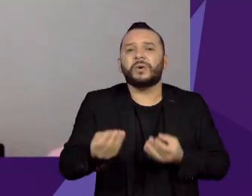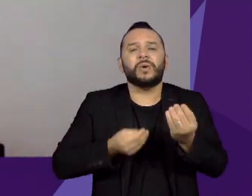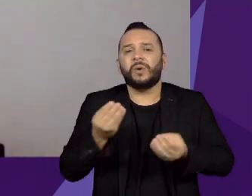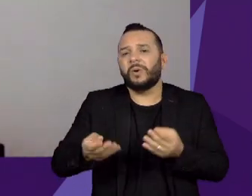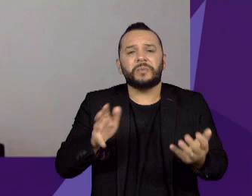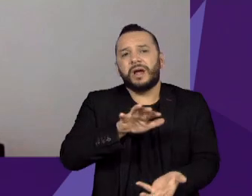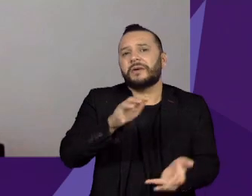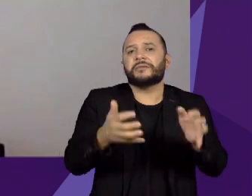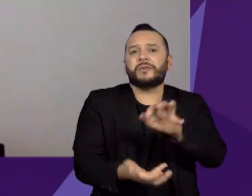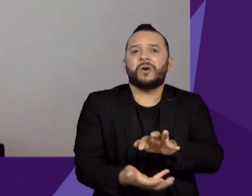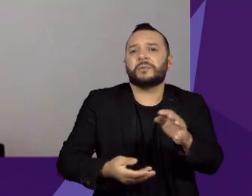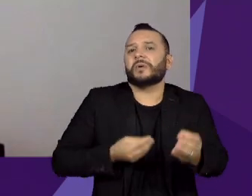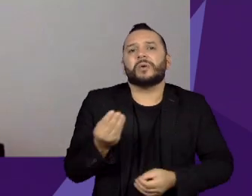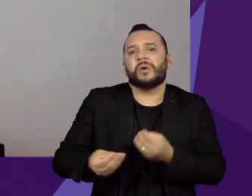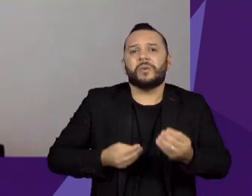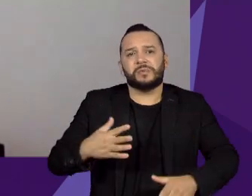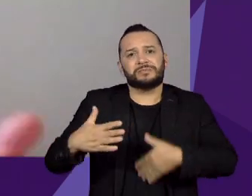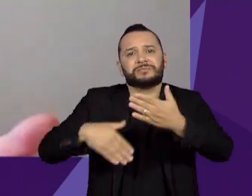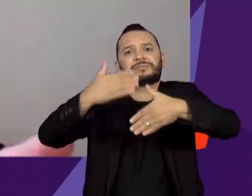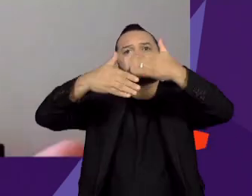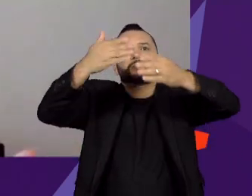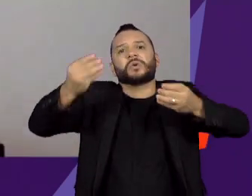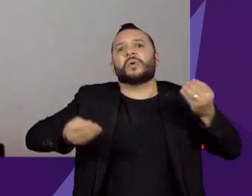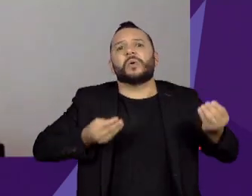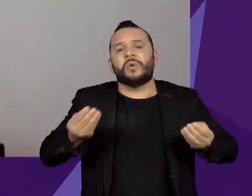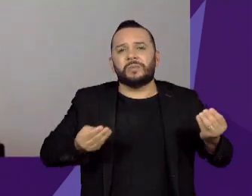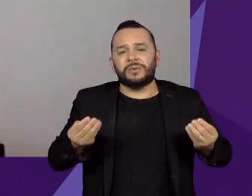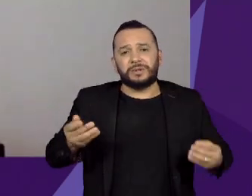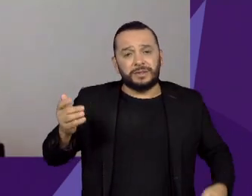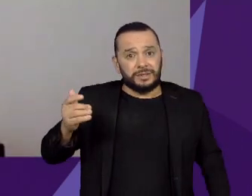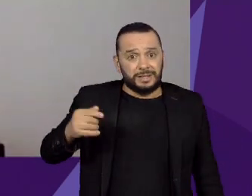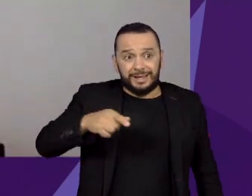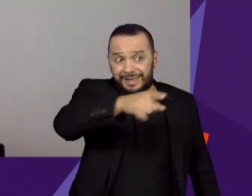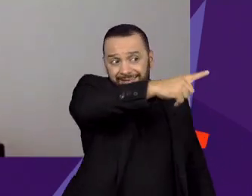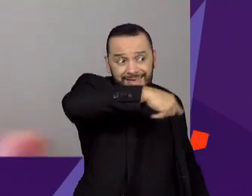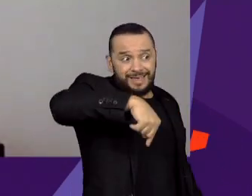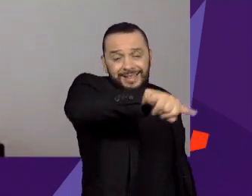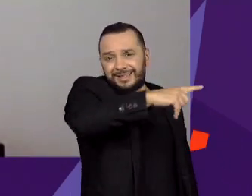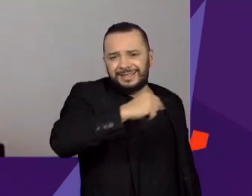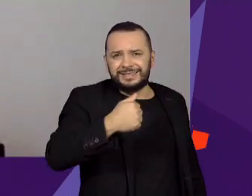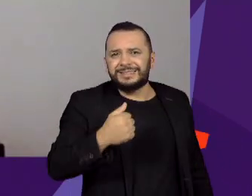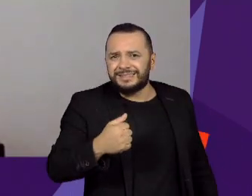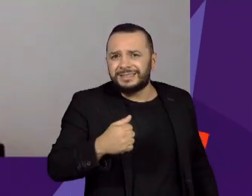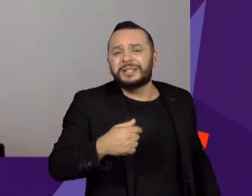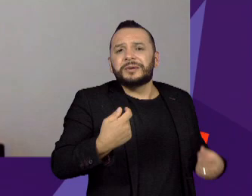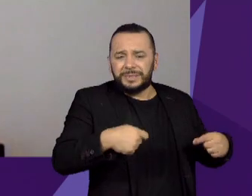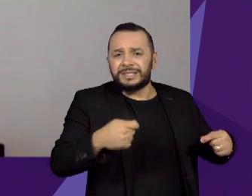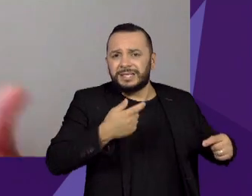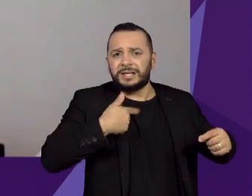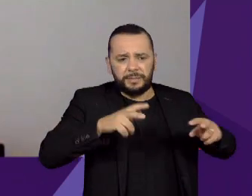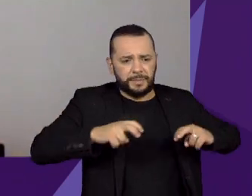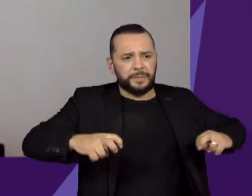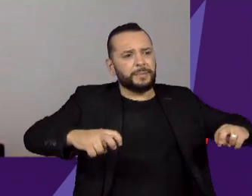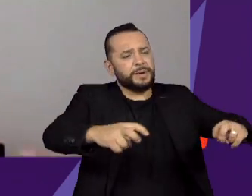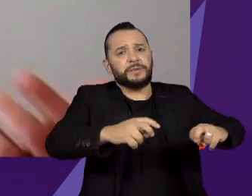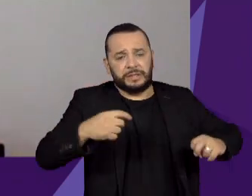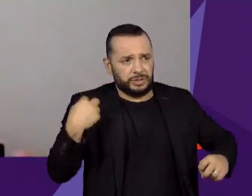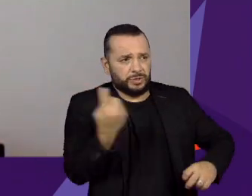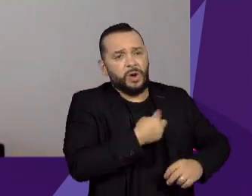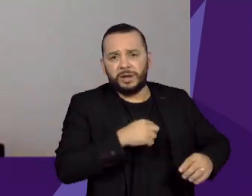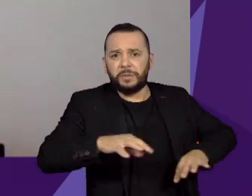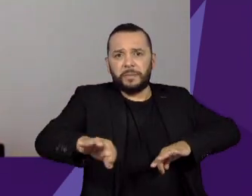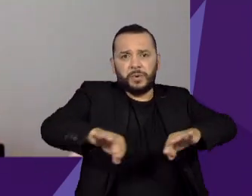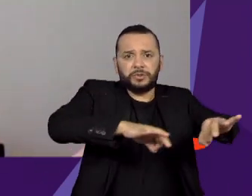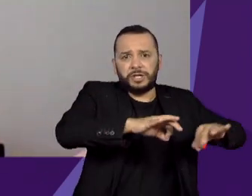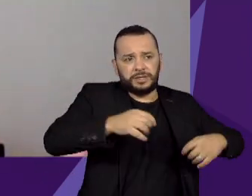vamos reerguer, cara? Essas pessoas estão aí com as suas certezas, por que elas não sentam à mesa e falam, vamos lá, atrás, vamos